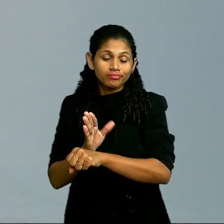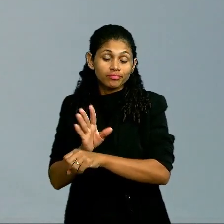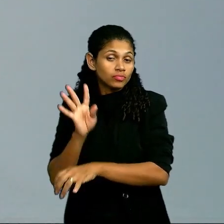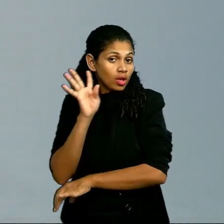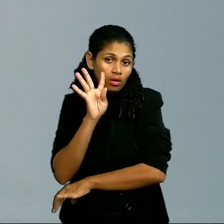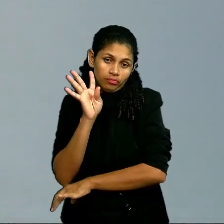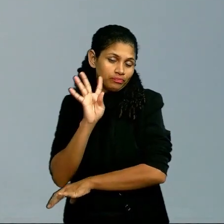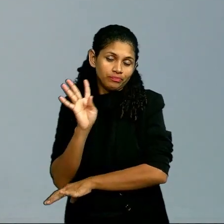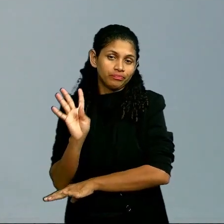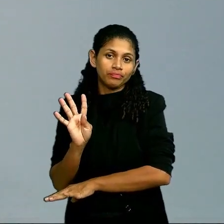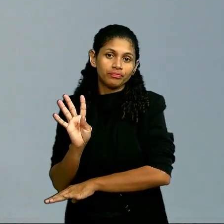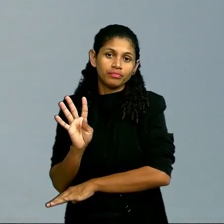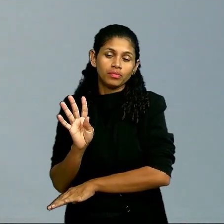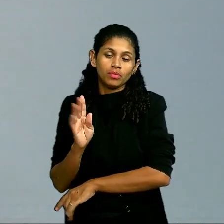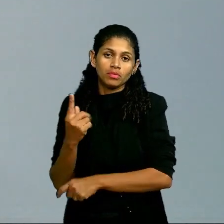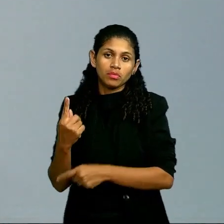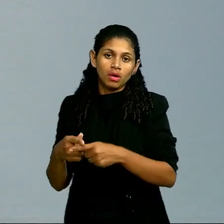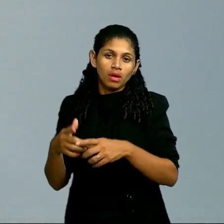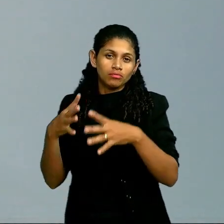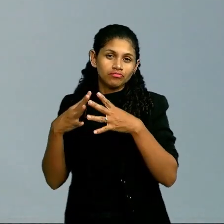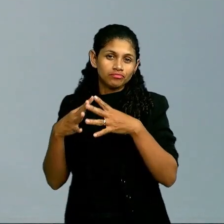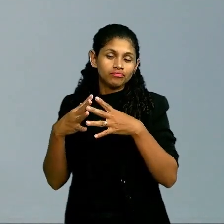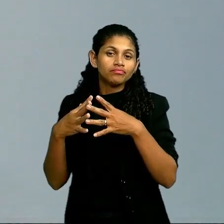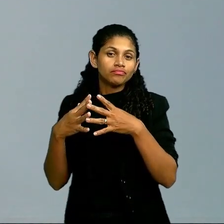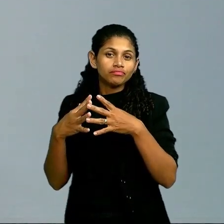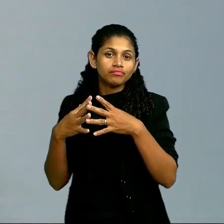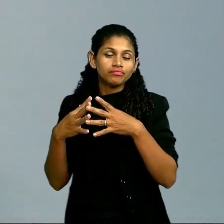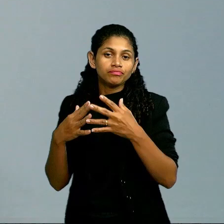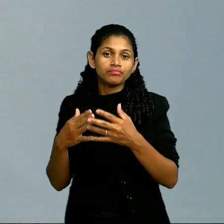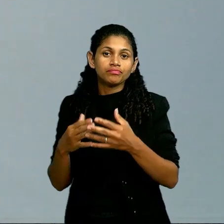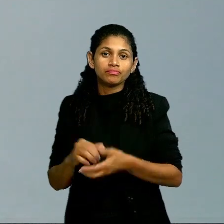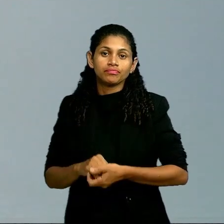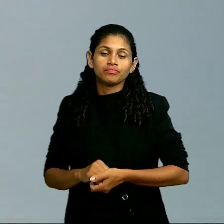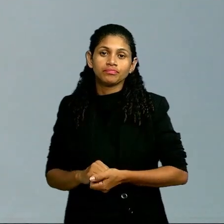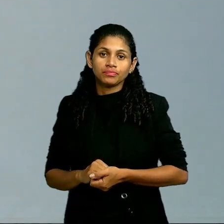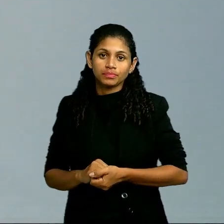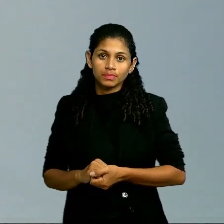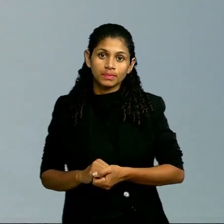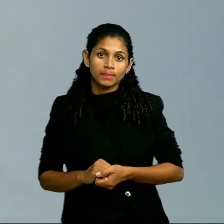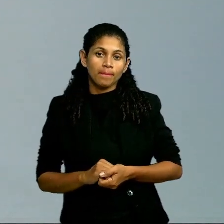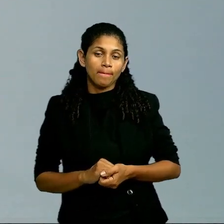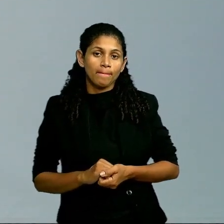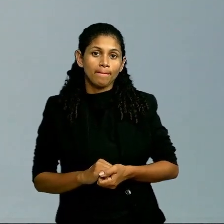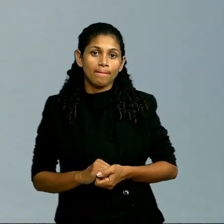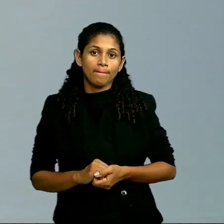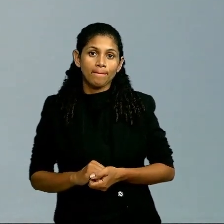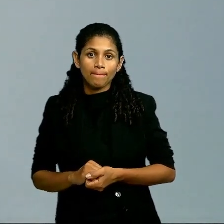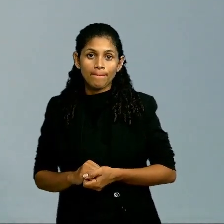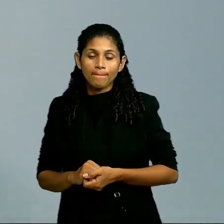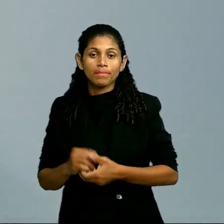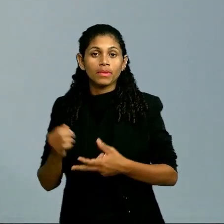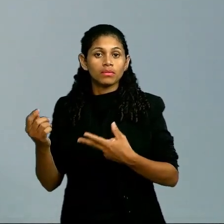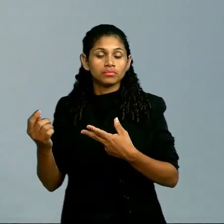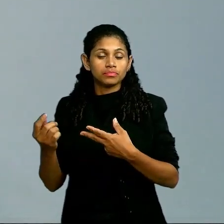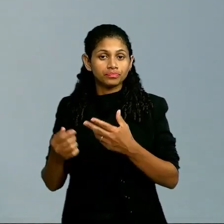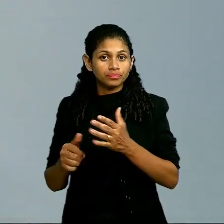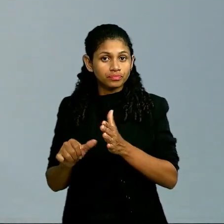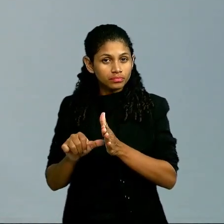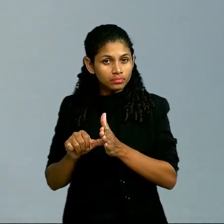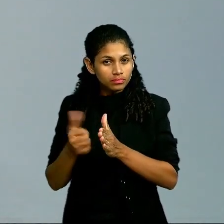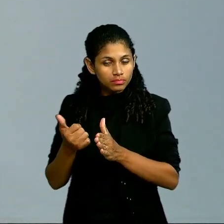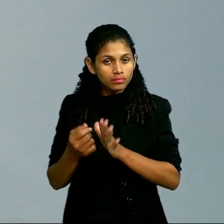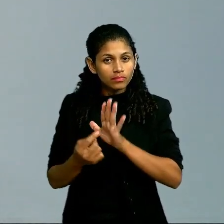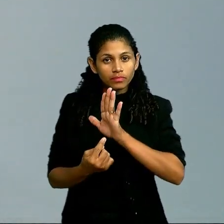legal. Porque às vezes atrapalha, tá? Ela confunde um pouco. Então, nesse primeiro momento, eu vou